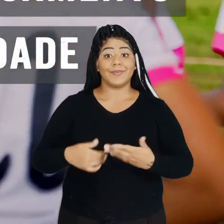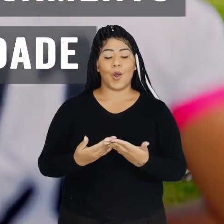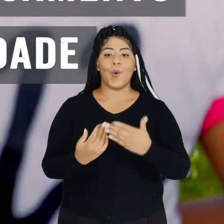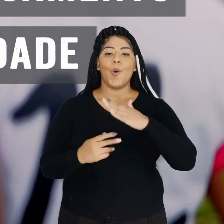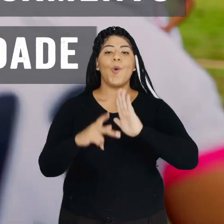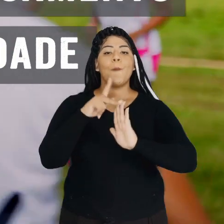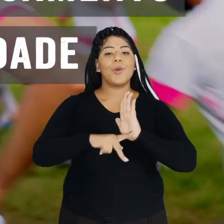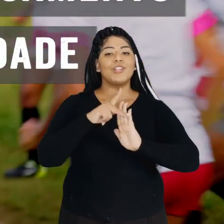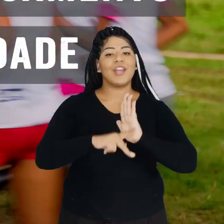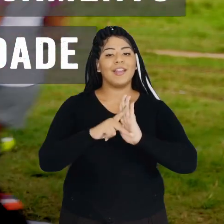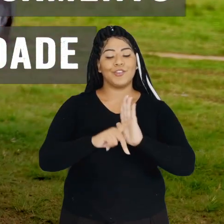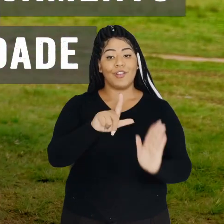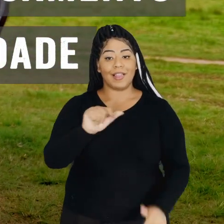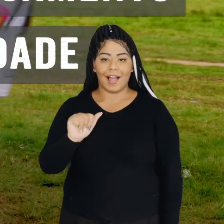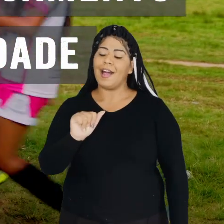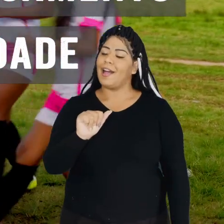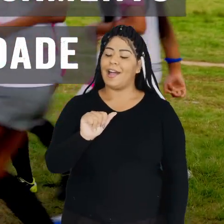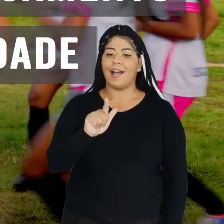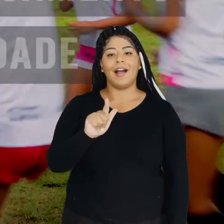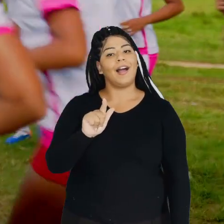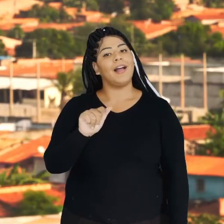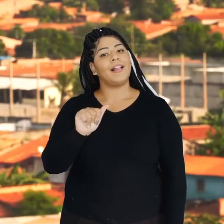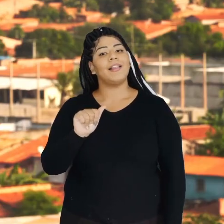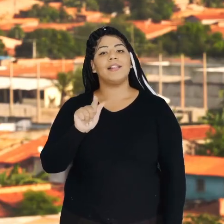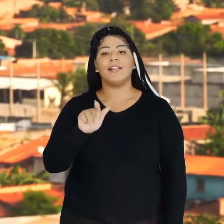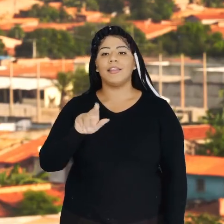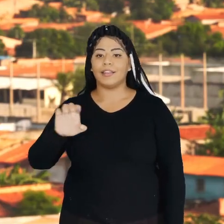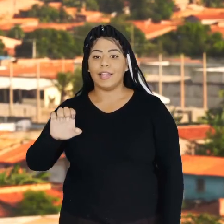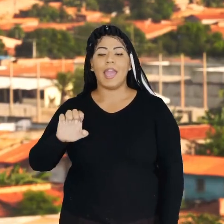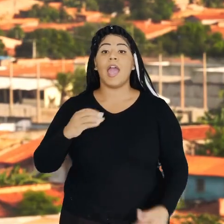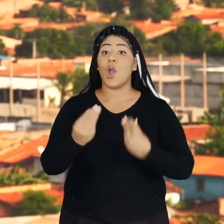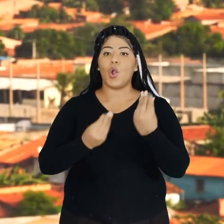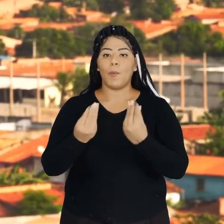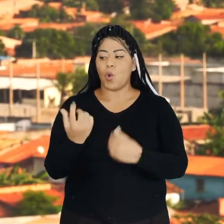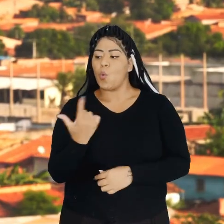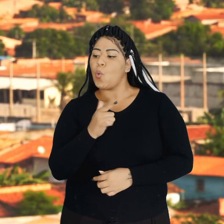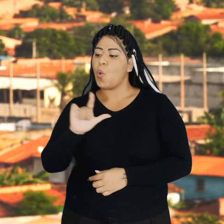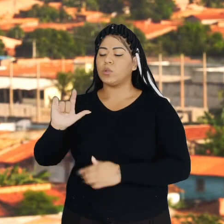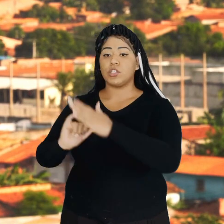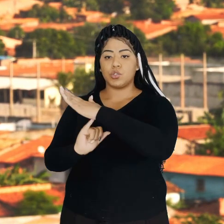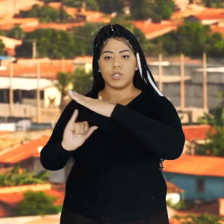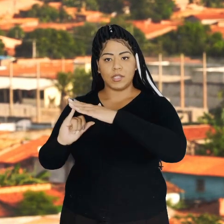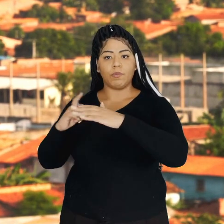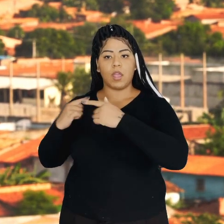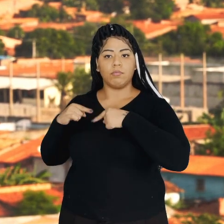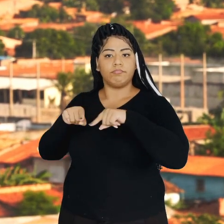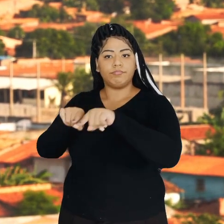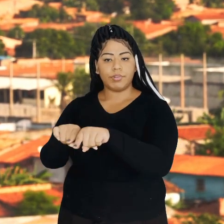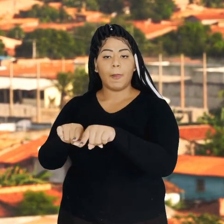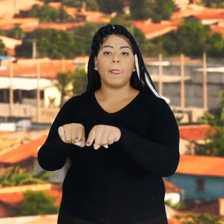Bom, o projeto La Liga, ele é um projeto que é uma iniciativa da Plan com outras organizações e ele